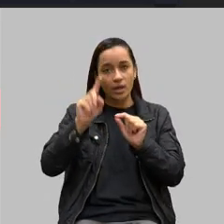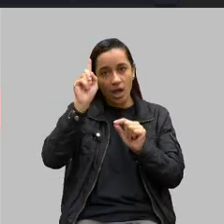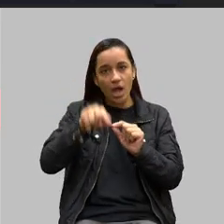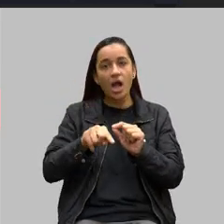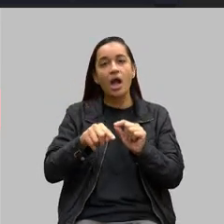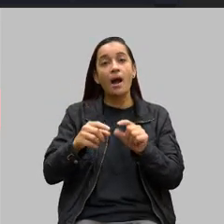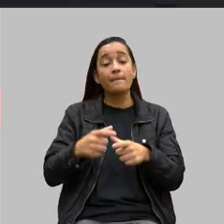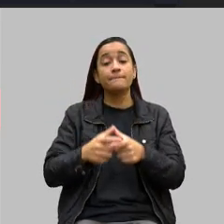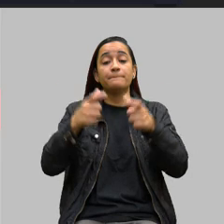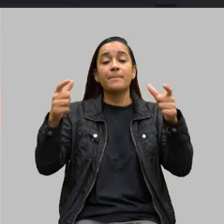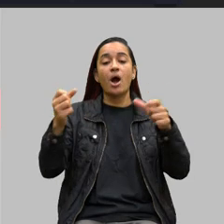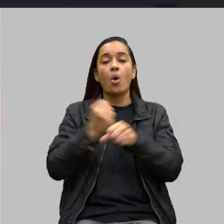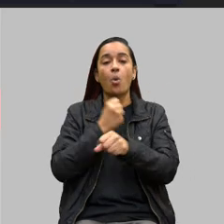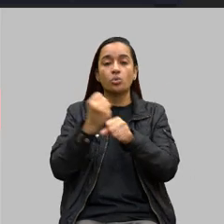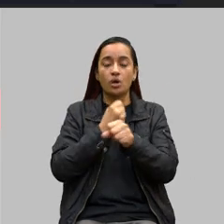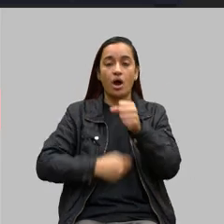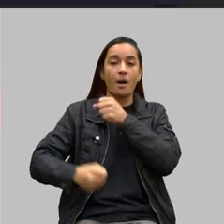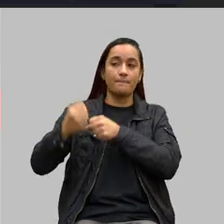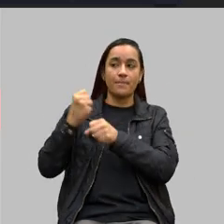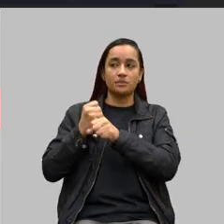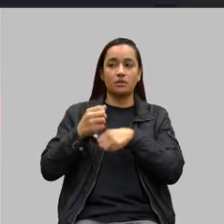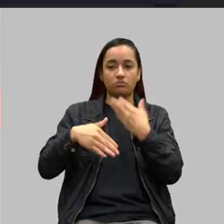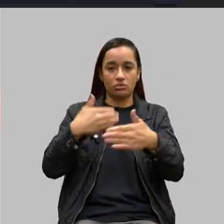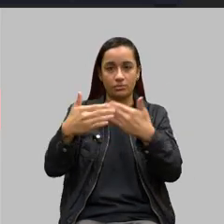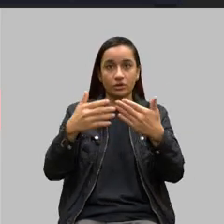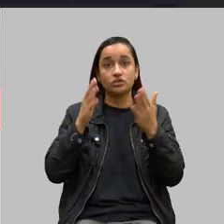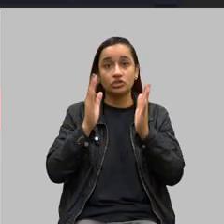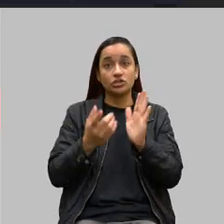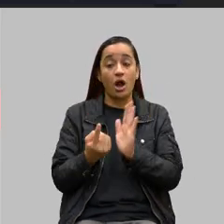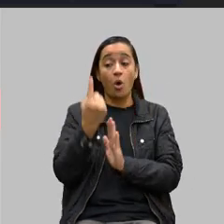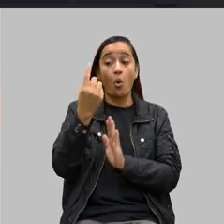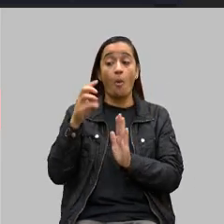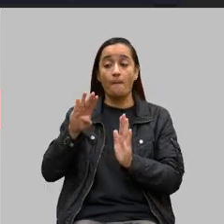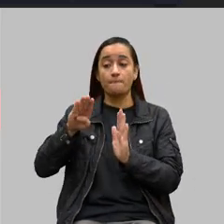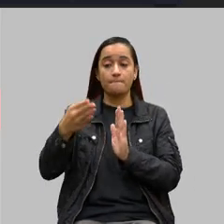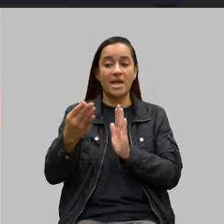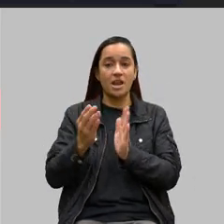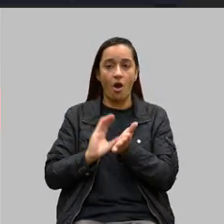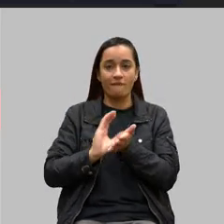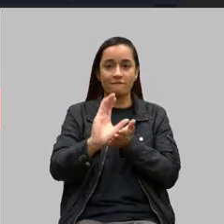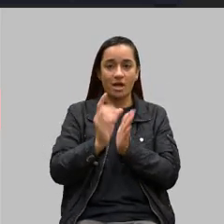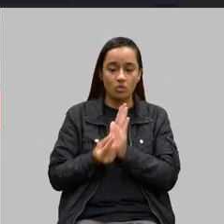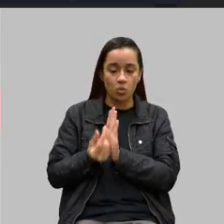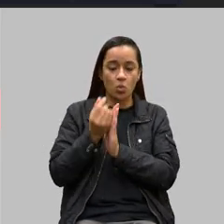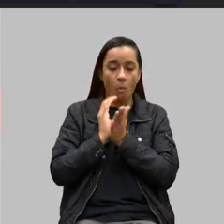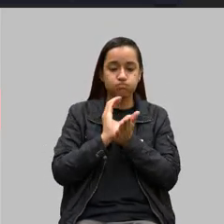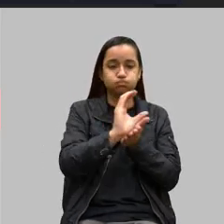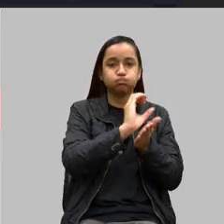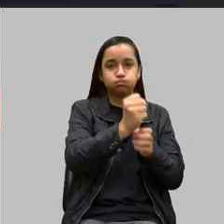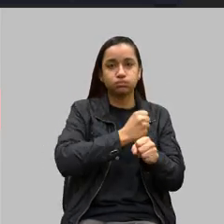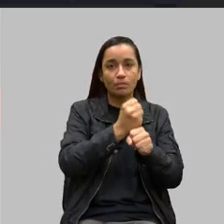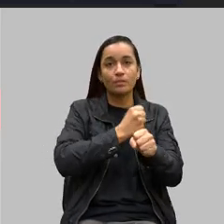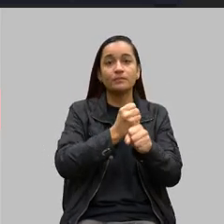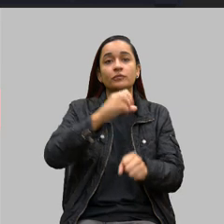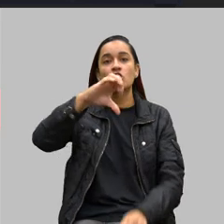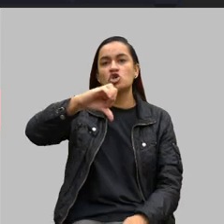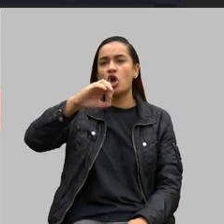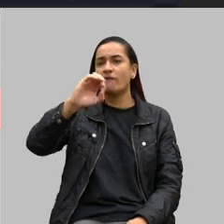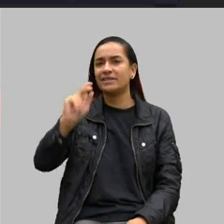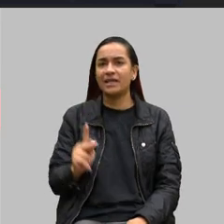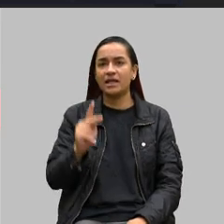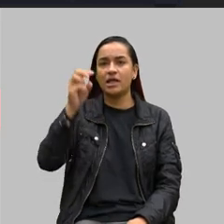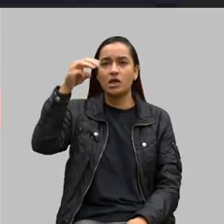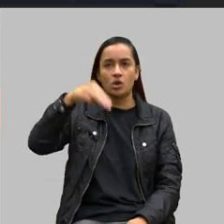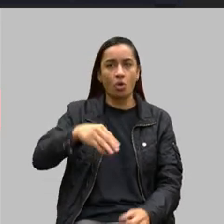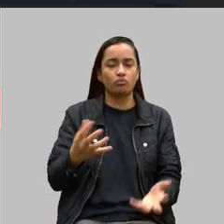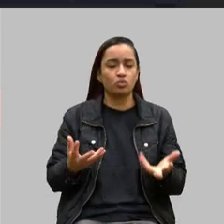rodoviári em andamento Então ela somou aí mais de 1 bilhão de investimento mais de 90 km de duplicação Então quem passou recentemente